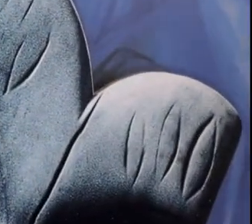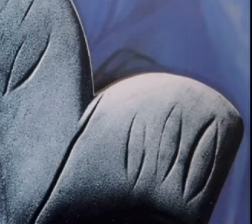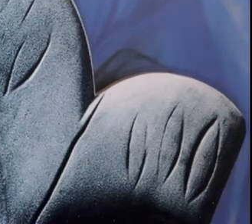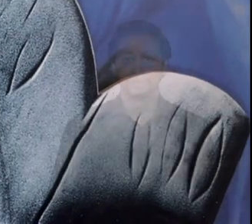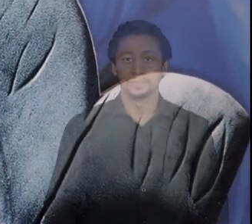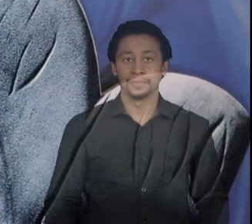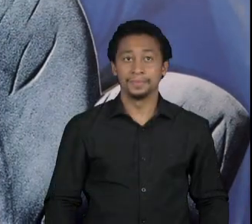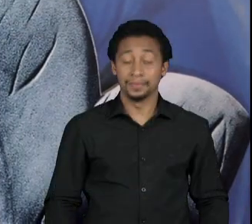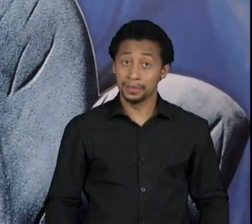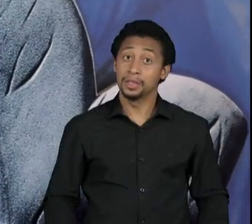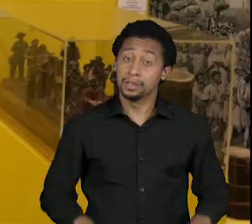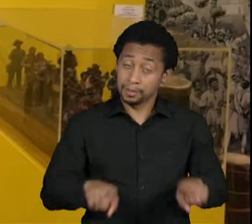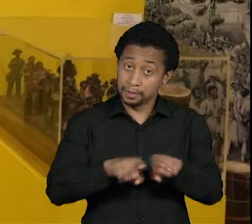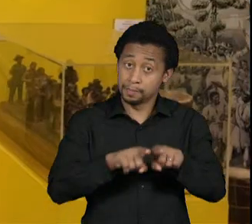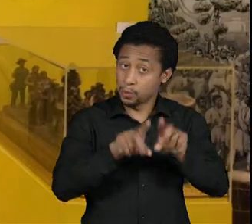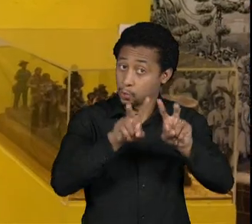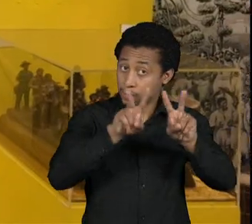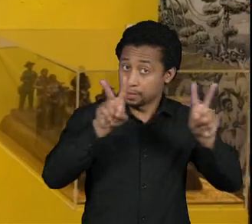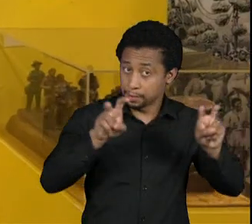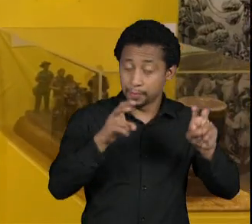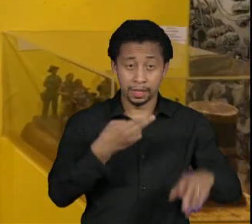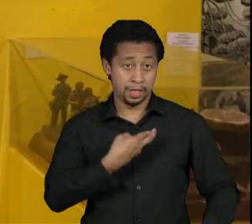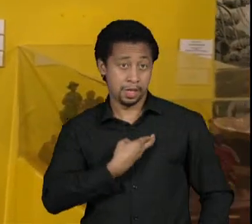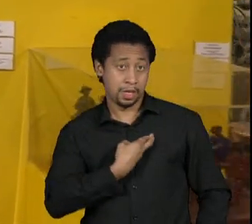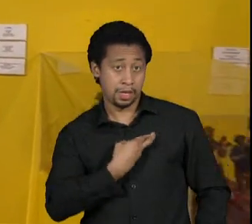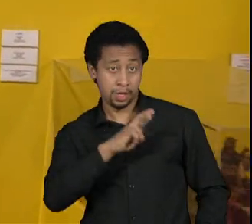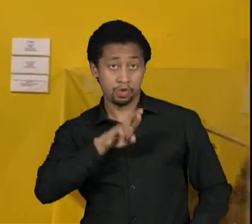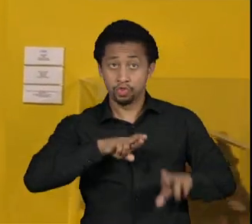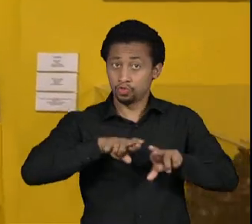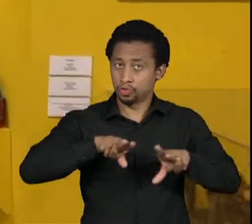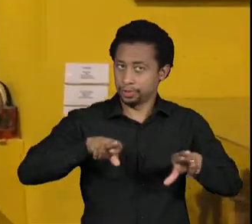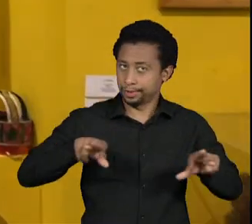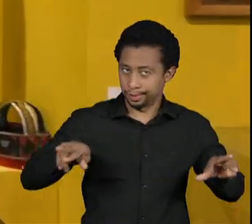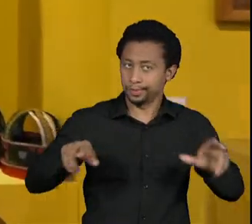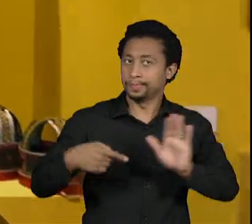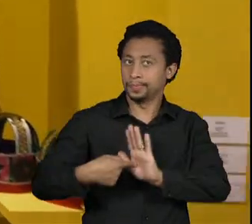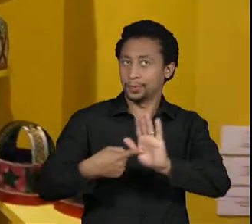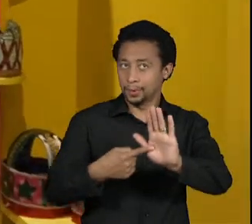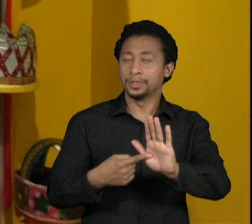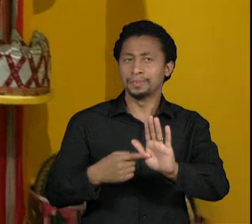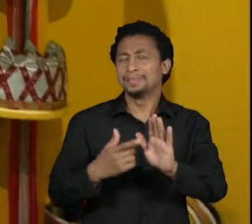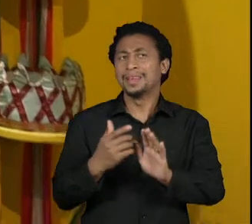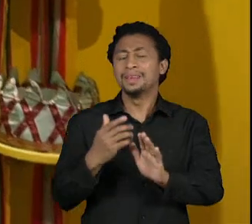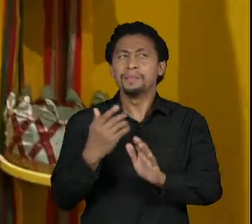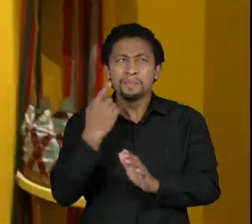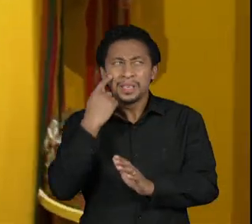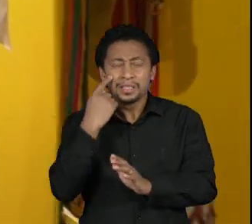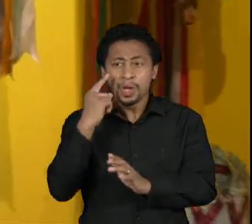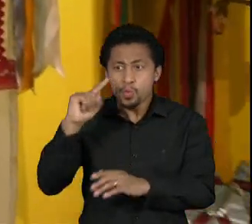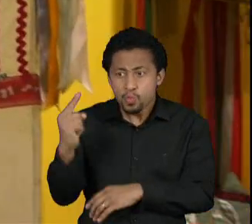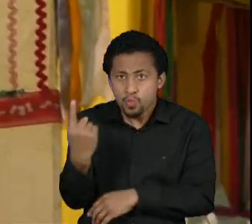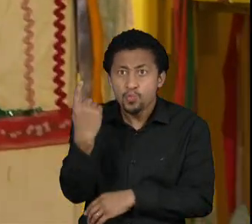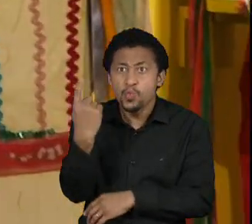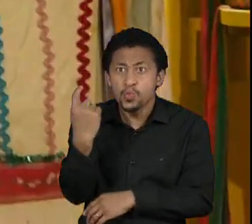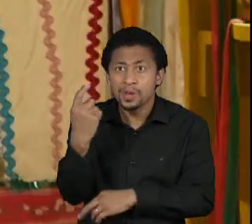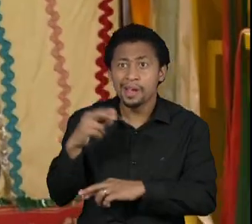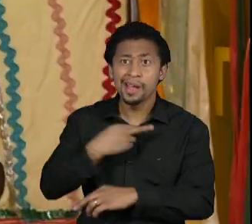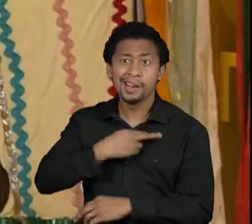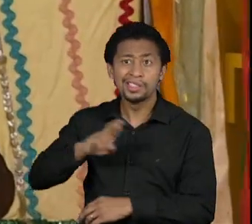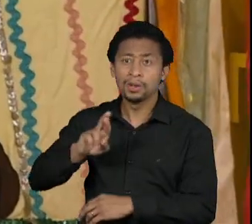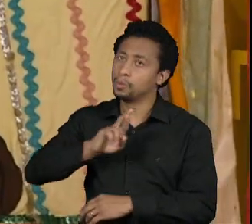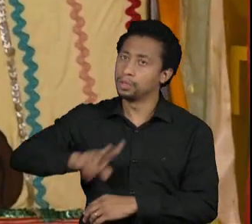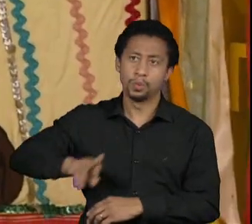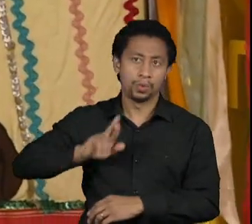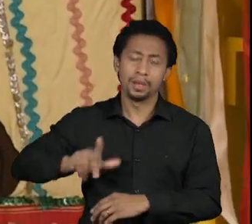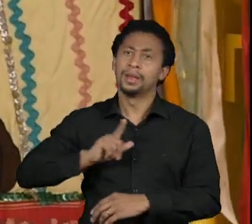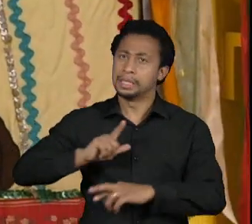O núcleo de religiosidade, que chamamos de sincretismo religioso, não foi uma via de mão única. As religiões de matrizes africanas sofreram